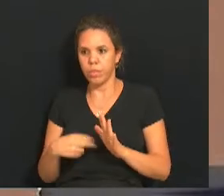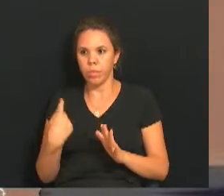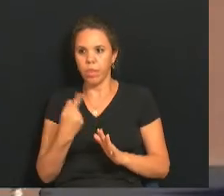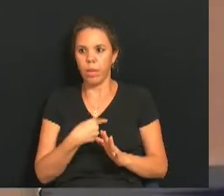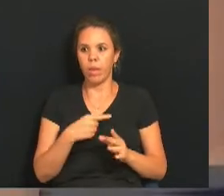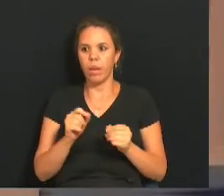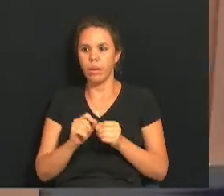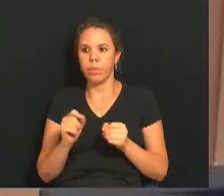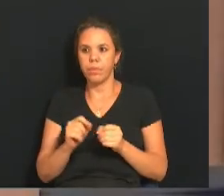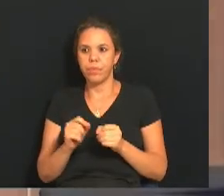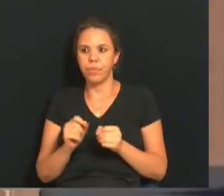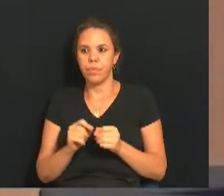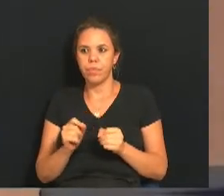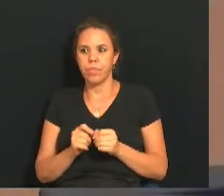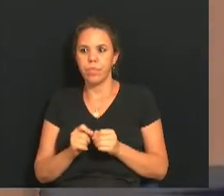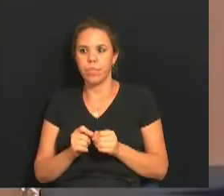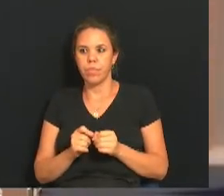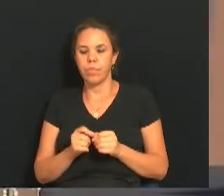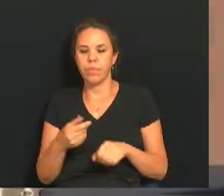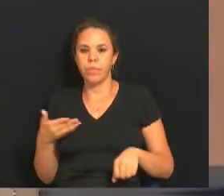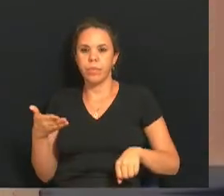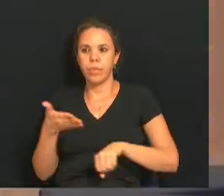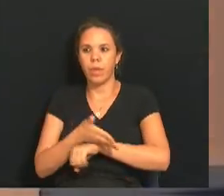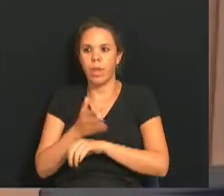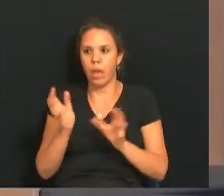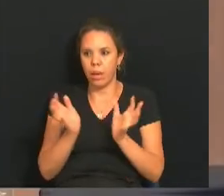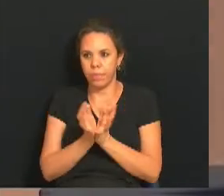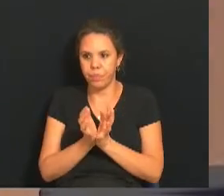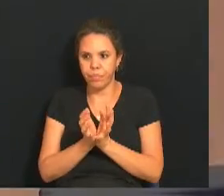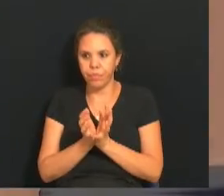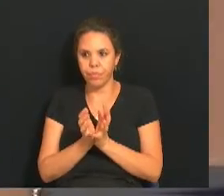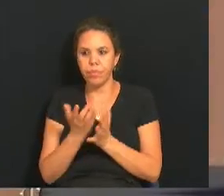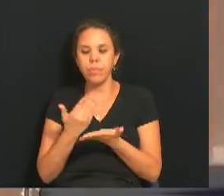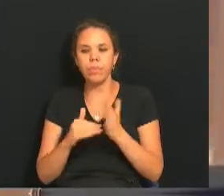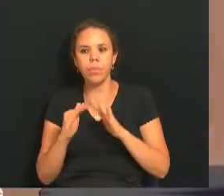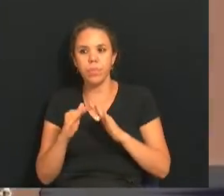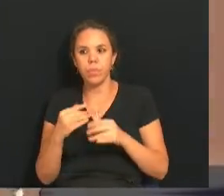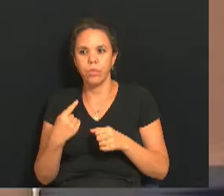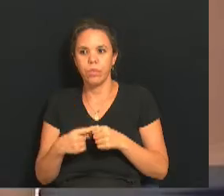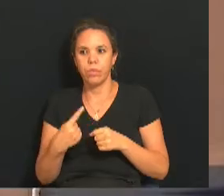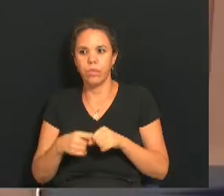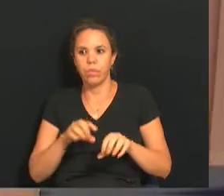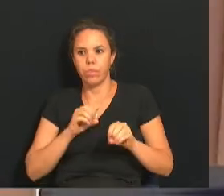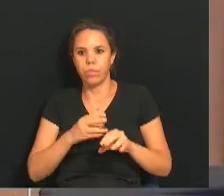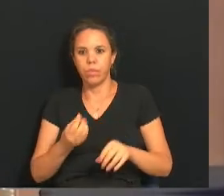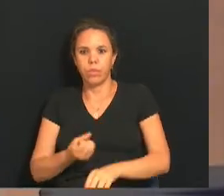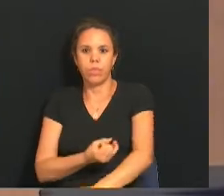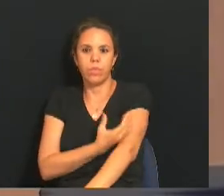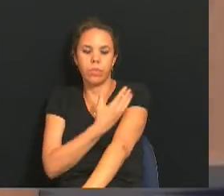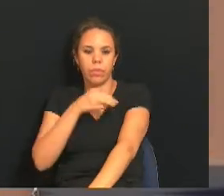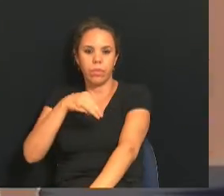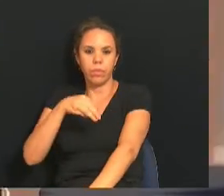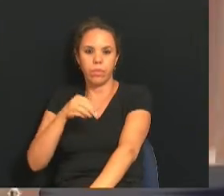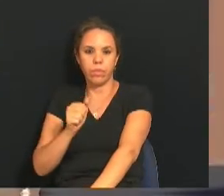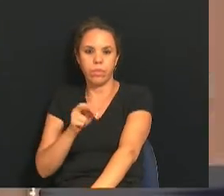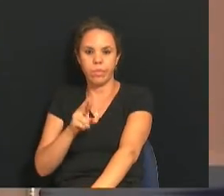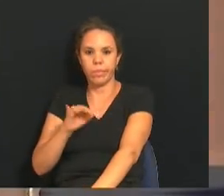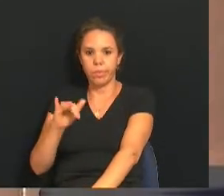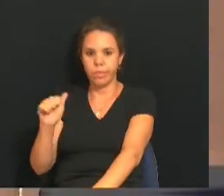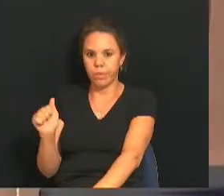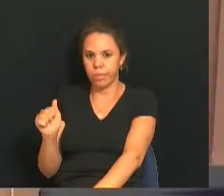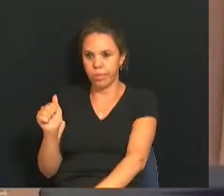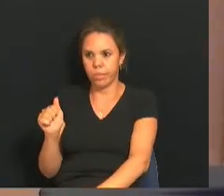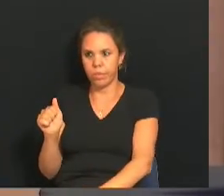fizemos sobre uma visita da comissão à Escola Municipal de Educação Fundamental Maria Pavanaty Favaro.